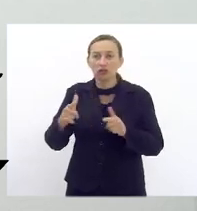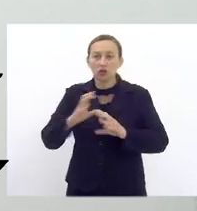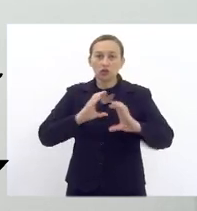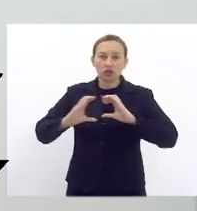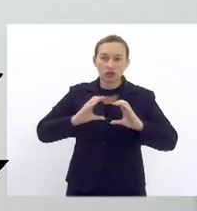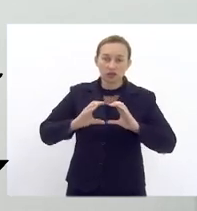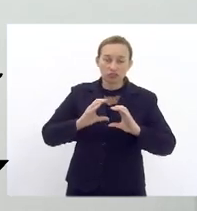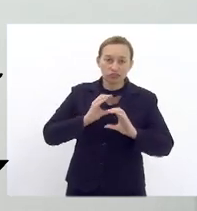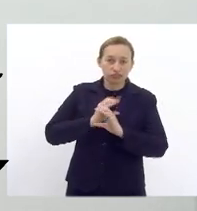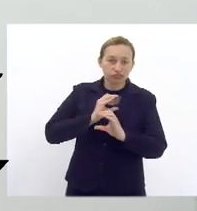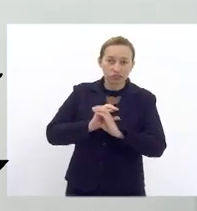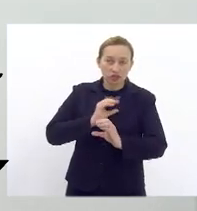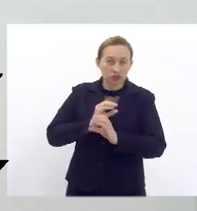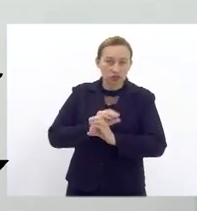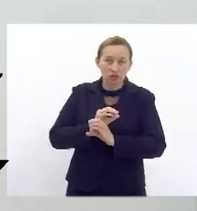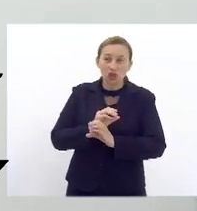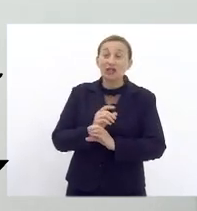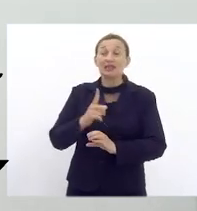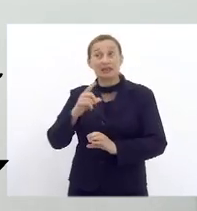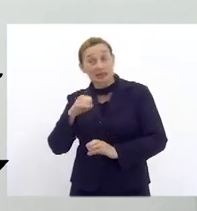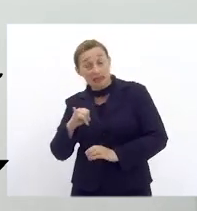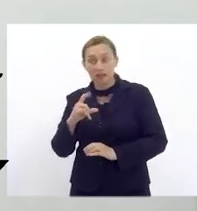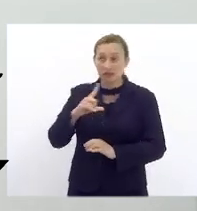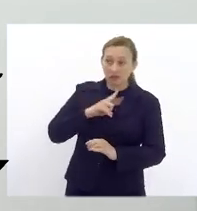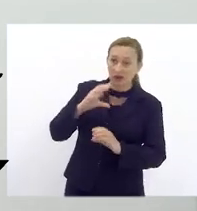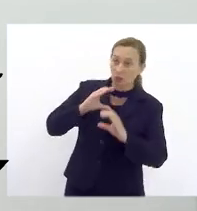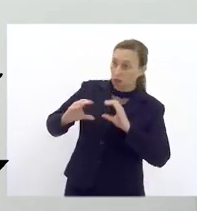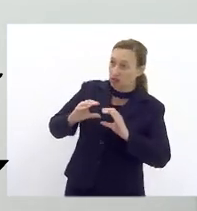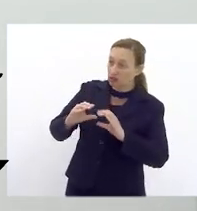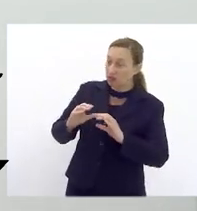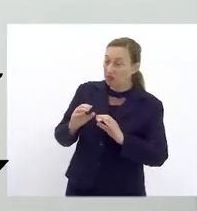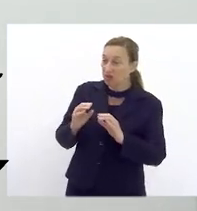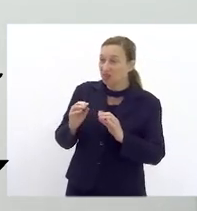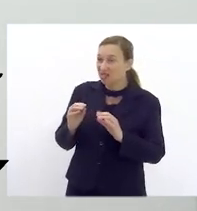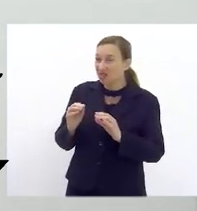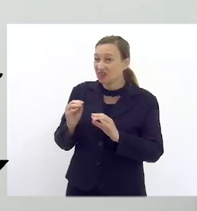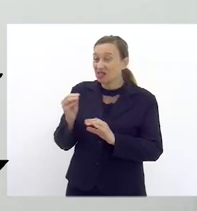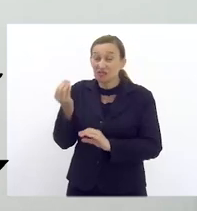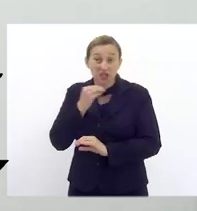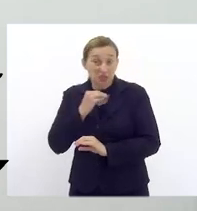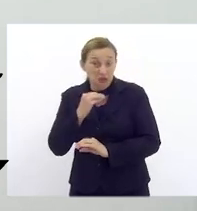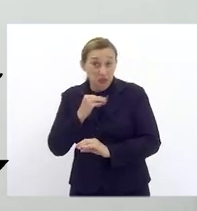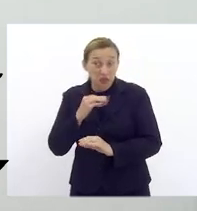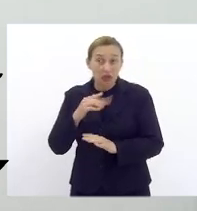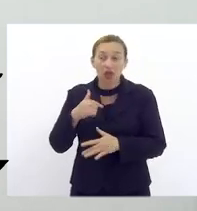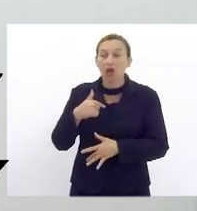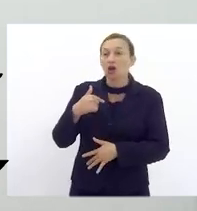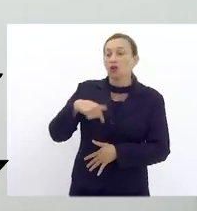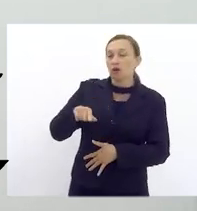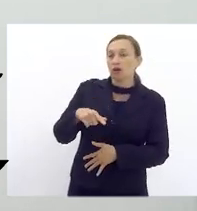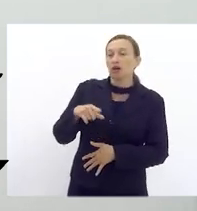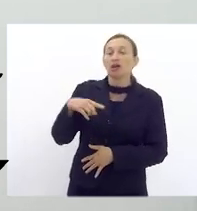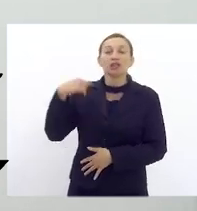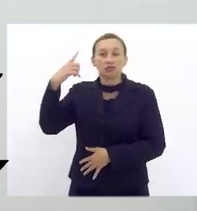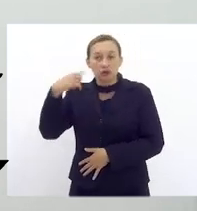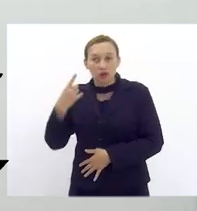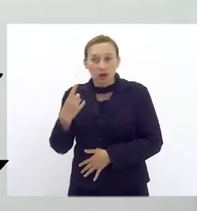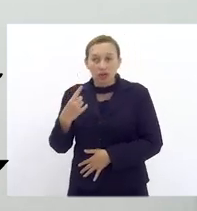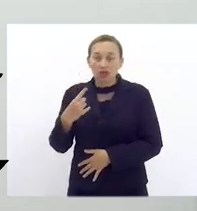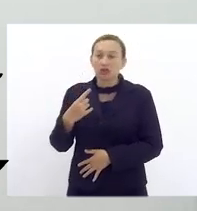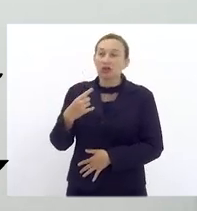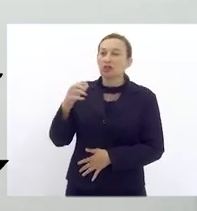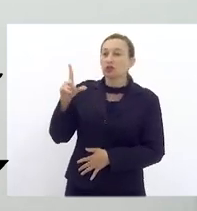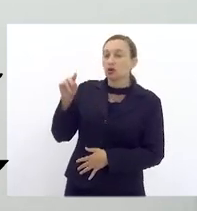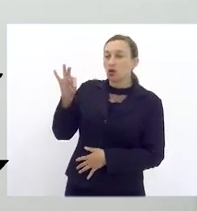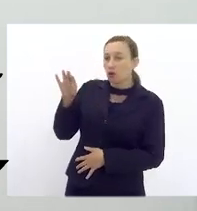ou quando há ela é muito precária os dados quando chegam são muito precários eu fui advogado do navio E aí a